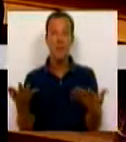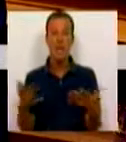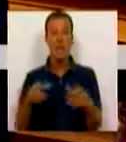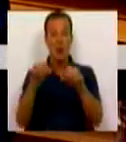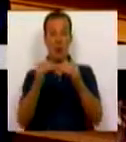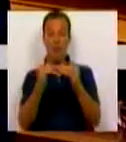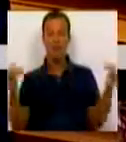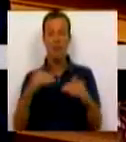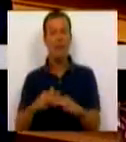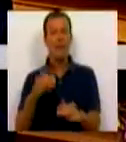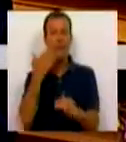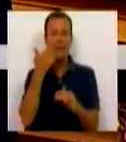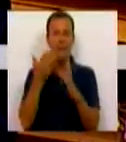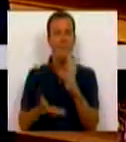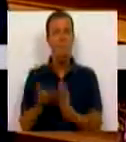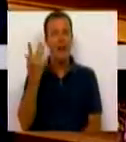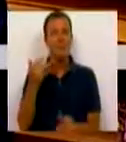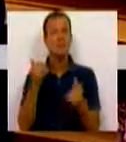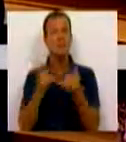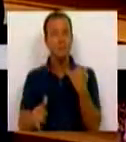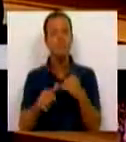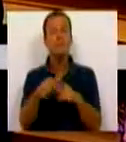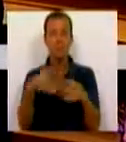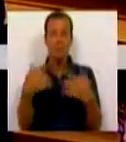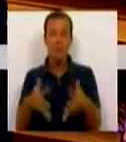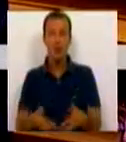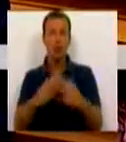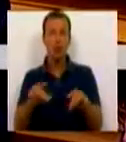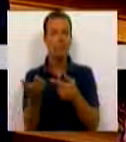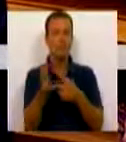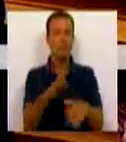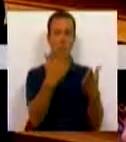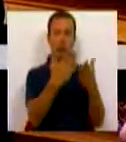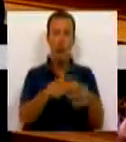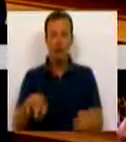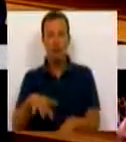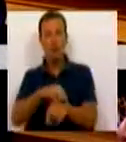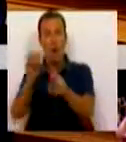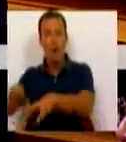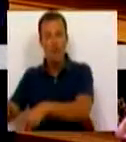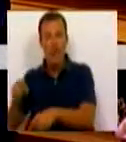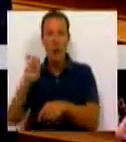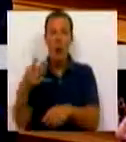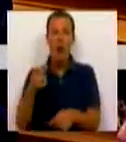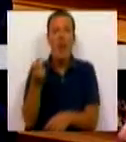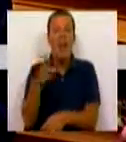mais elevada de risco, onde se incluem infraestruturas como escolas, hospitais ou lar de idosos.